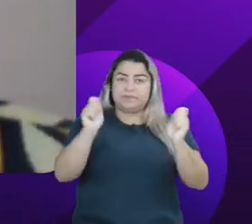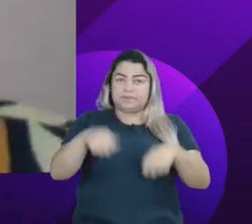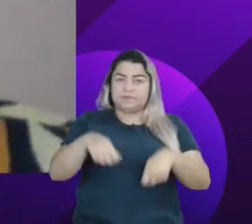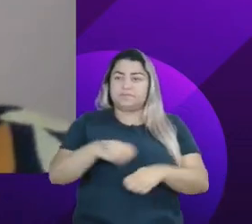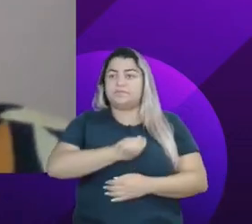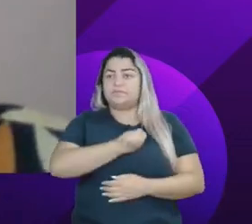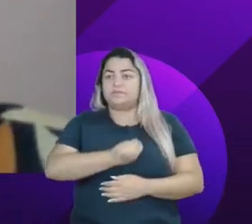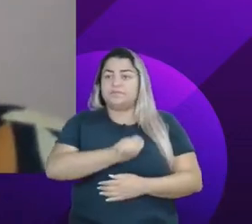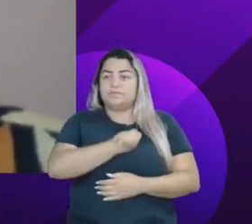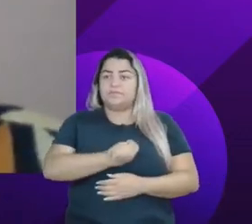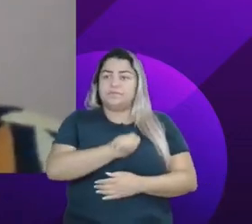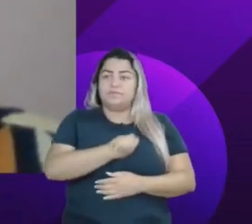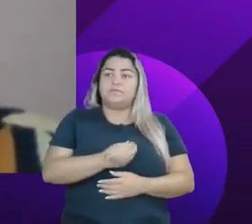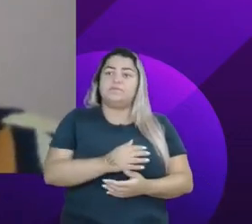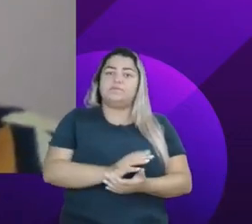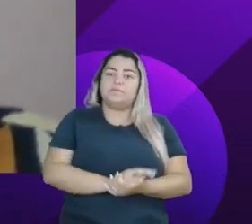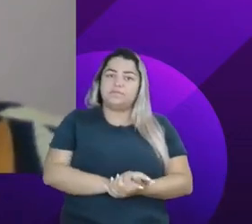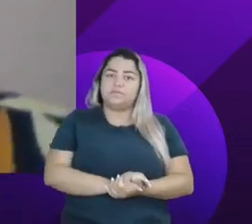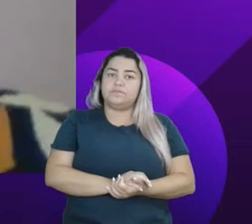dessa contracolonização.